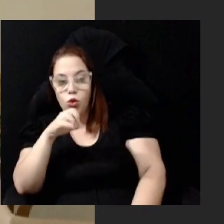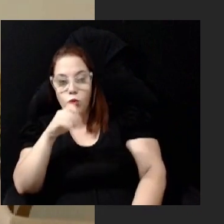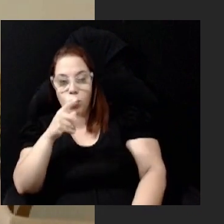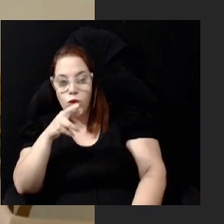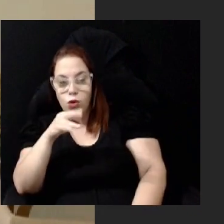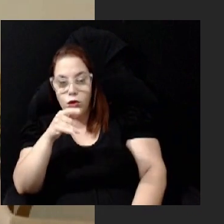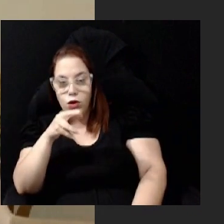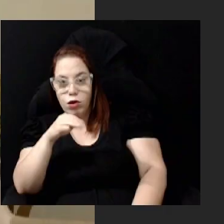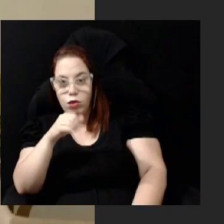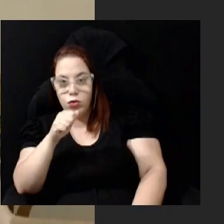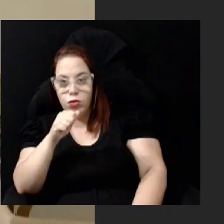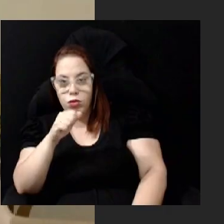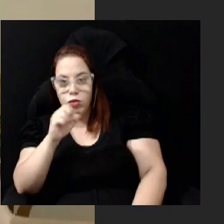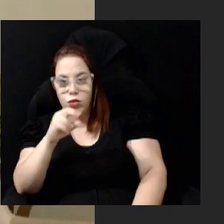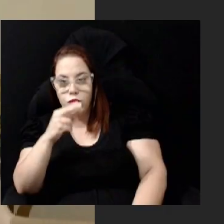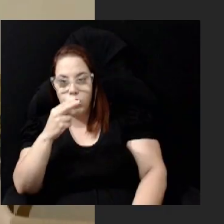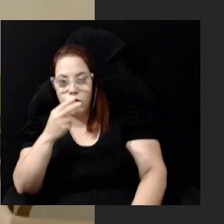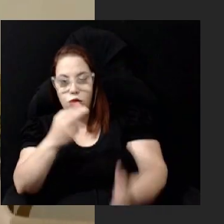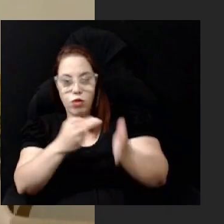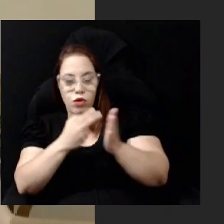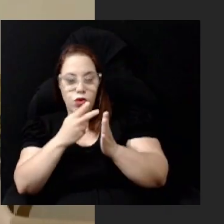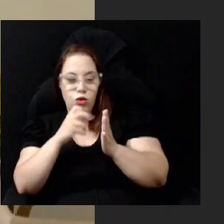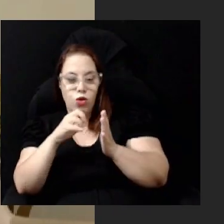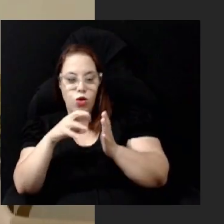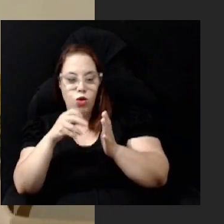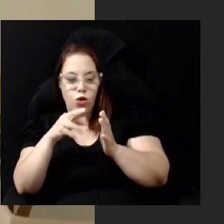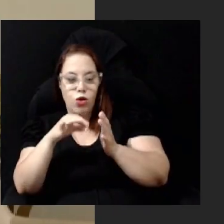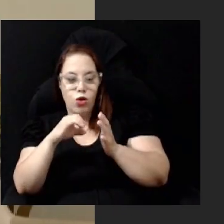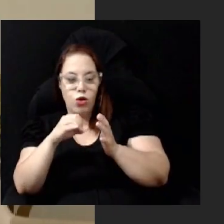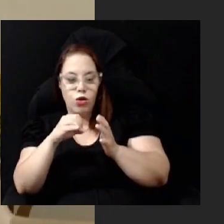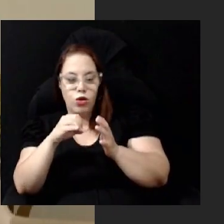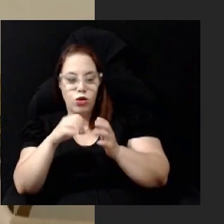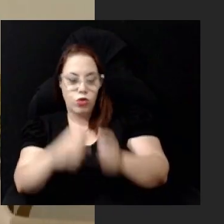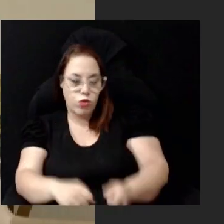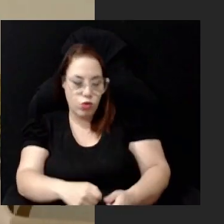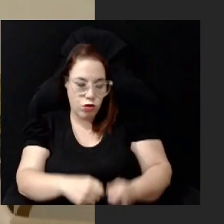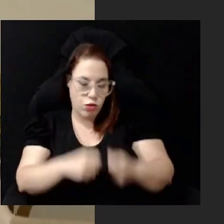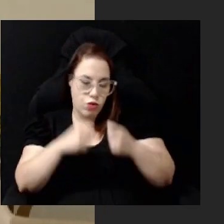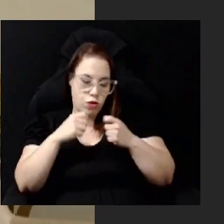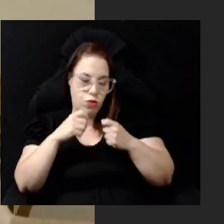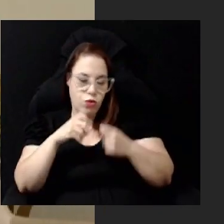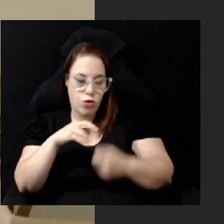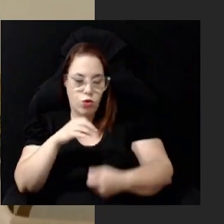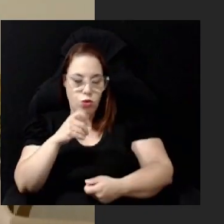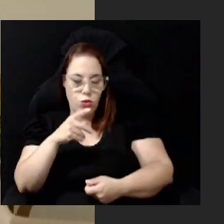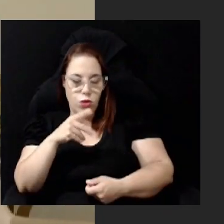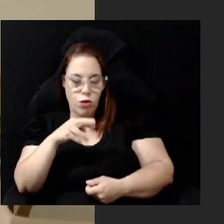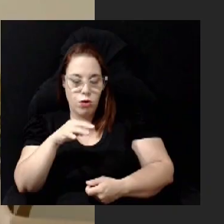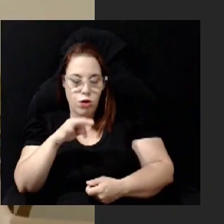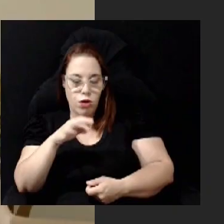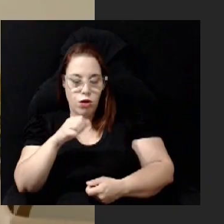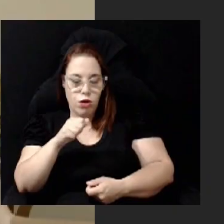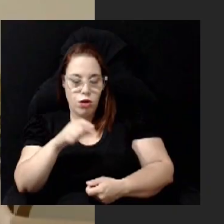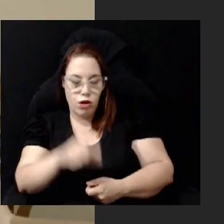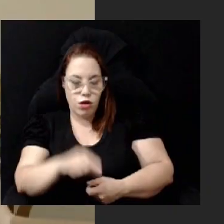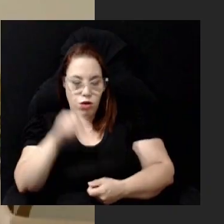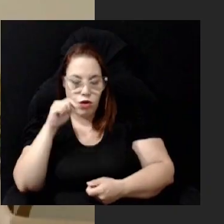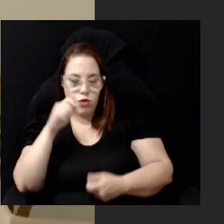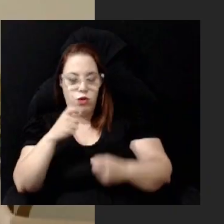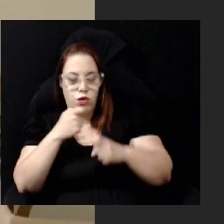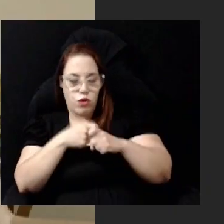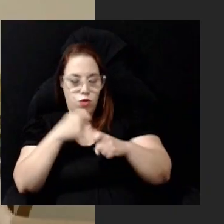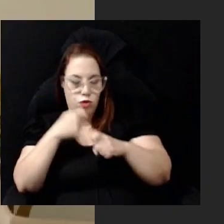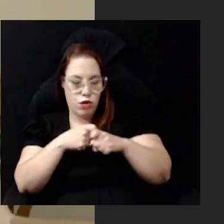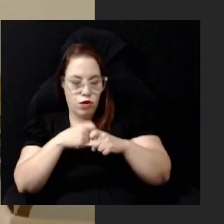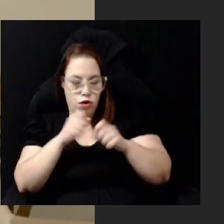em alguns casos, o cirurgião oncológico. Mas, na grande maioria, o ortopedista é quem vai lá tirar um pedacinho do osso